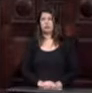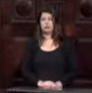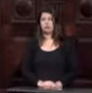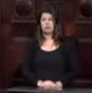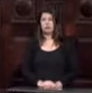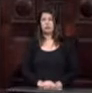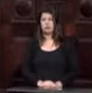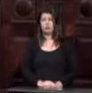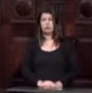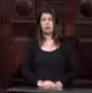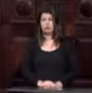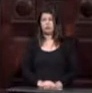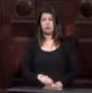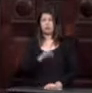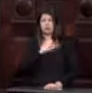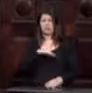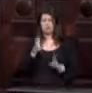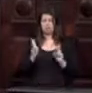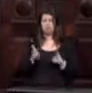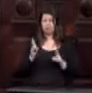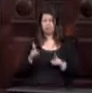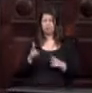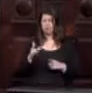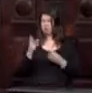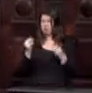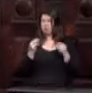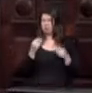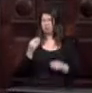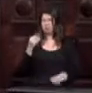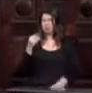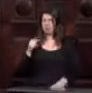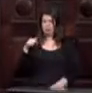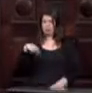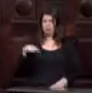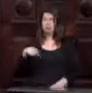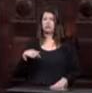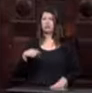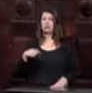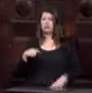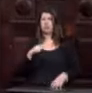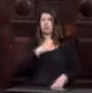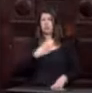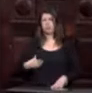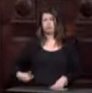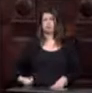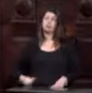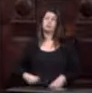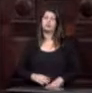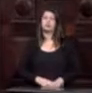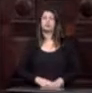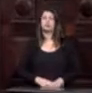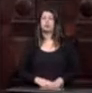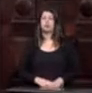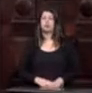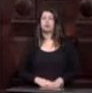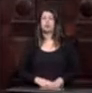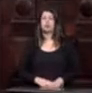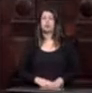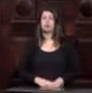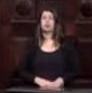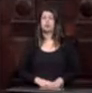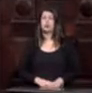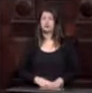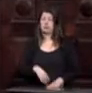nos diferentes poderes, mas especialmente aqui no Poder Executivo. a gente